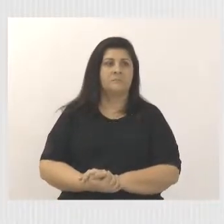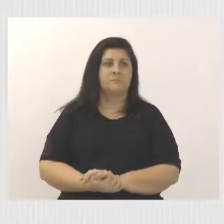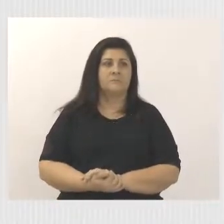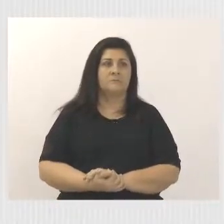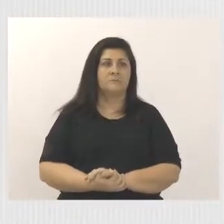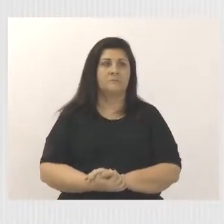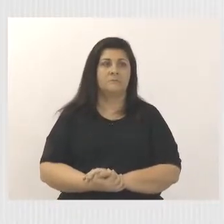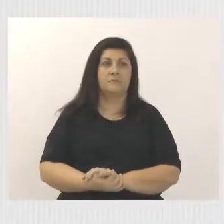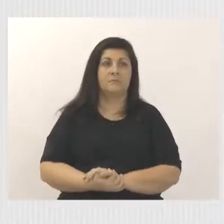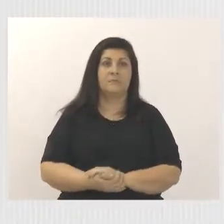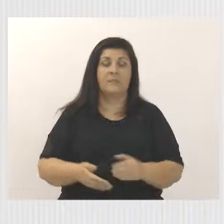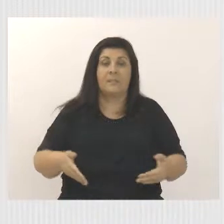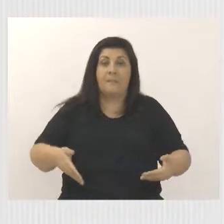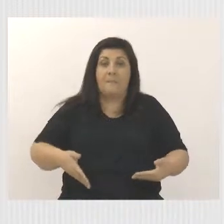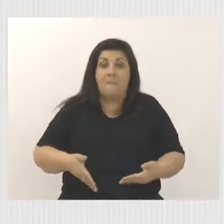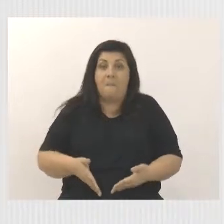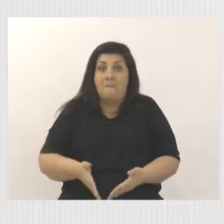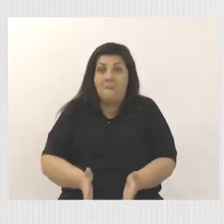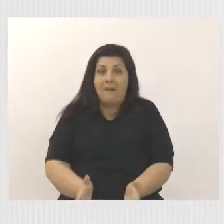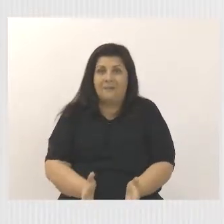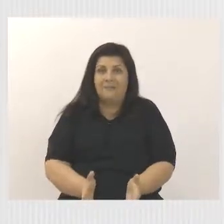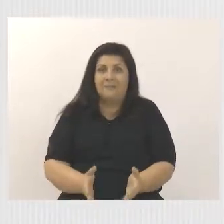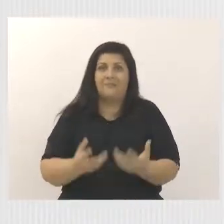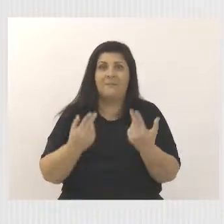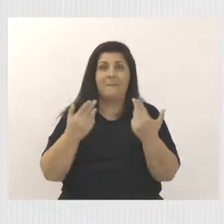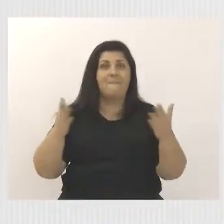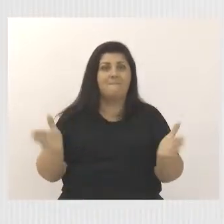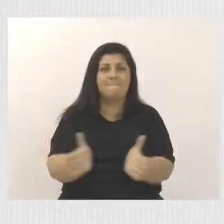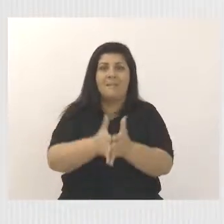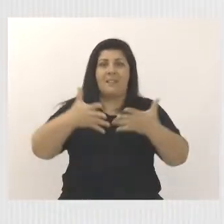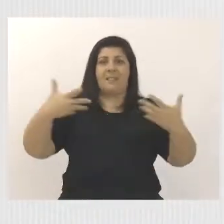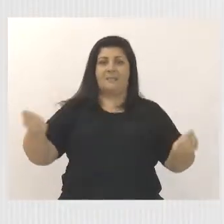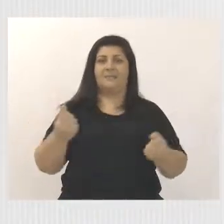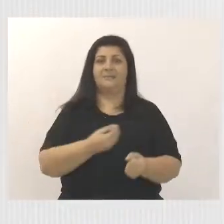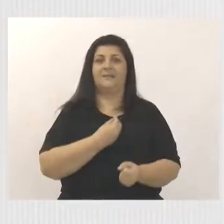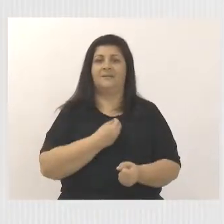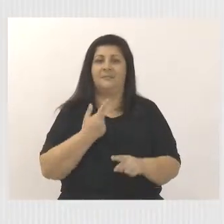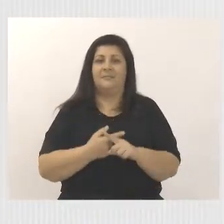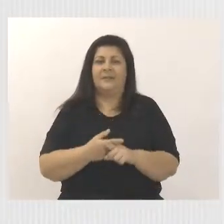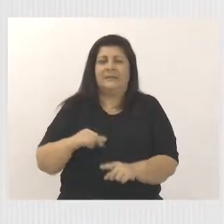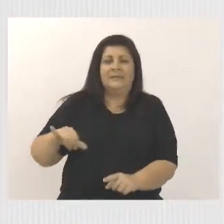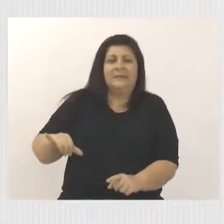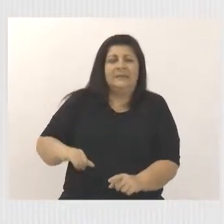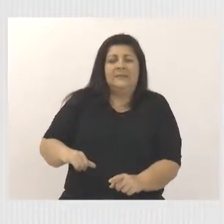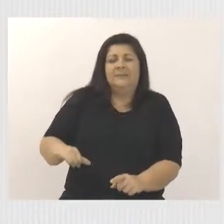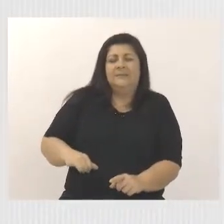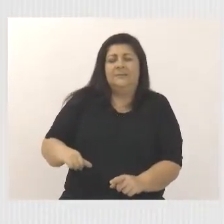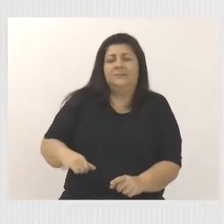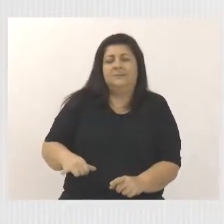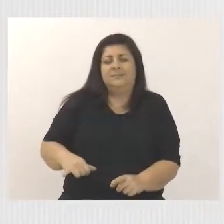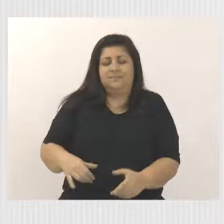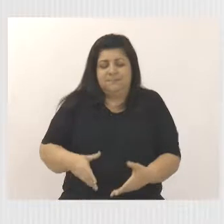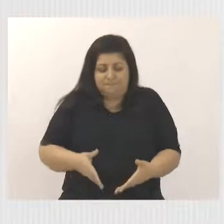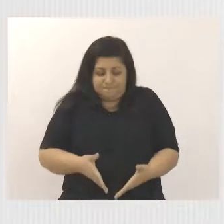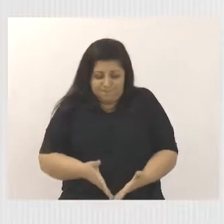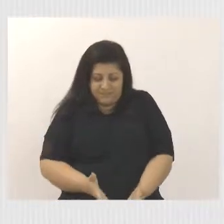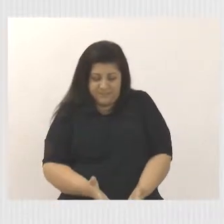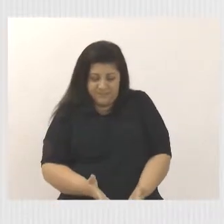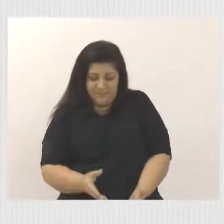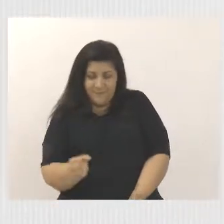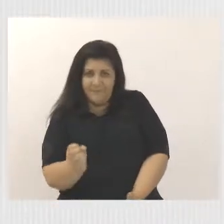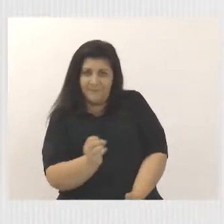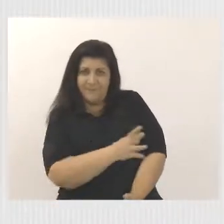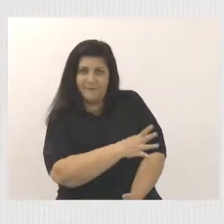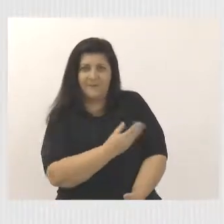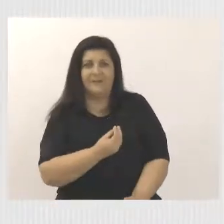O parto é a conclusão do milagre da vida. Por meio da dor, a mulher traz ao mundo um novo ser. Por isso,